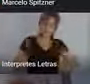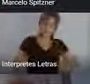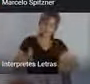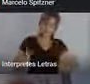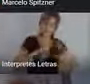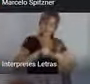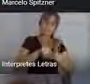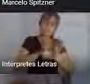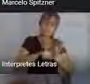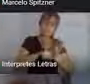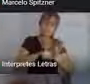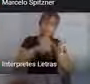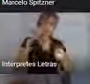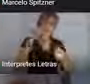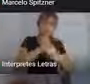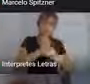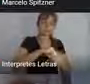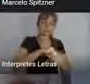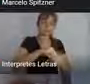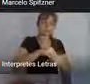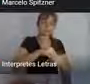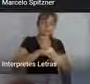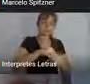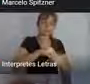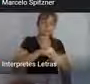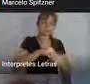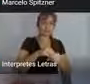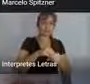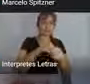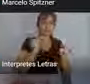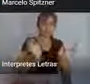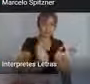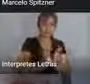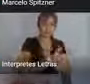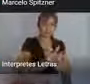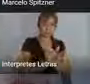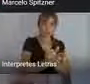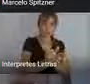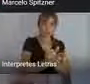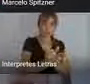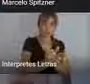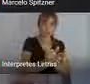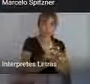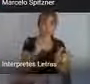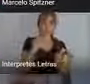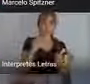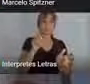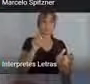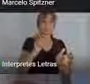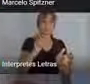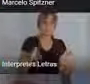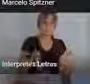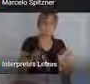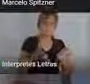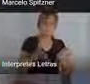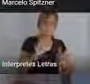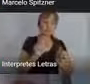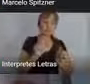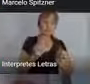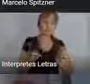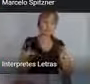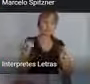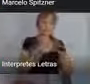essas comunidades, porque isso gera registro, porque isso estimula novas pesquisas,